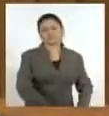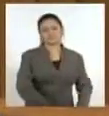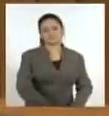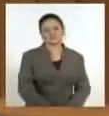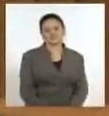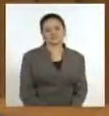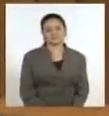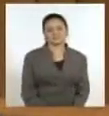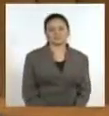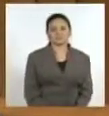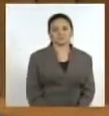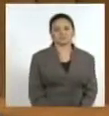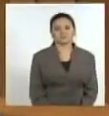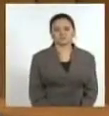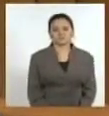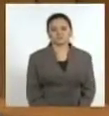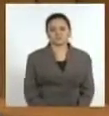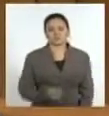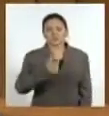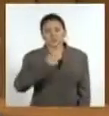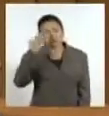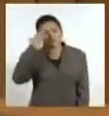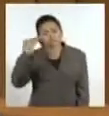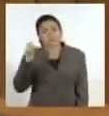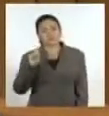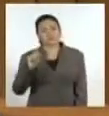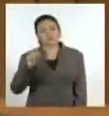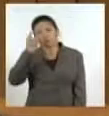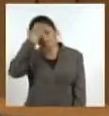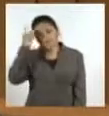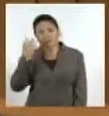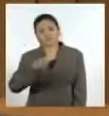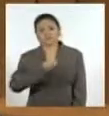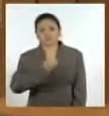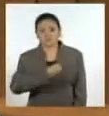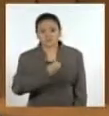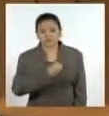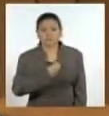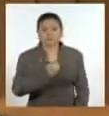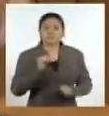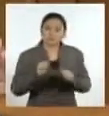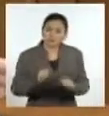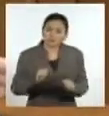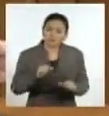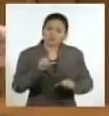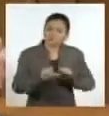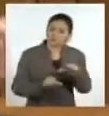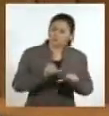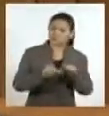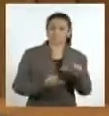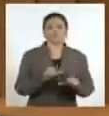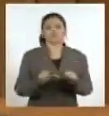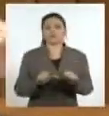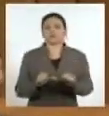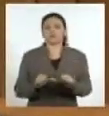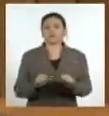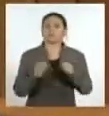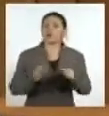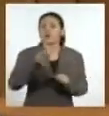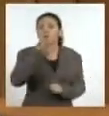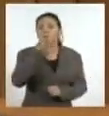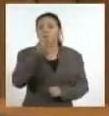Então, não resta dúvida que as pessoas vivas, elas estão sujeitas a cometer erros que para